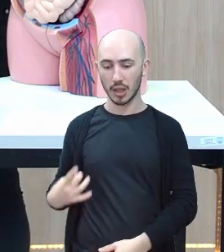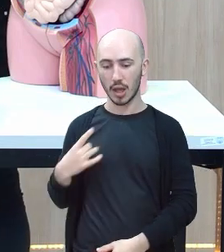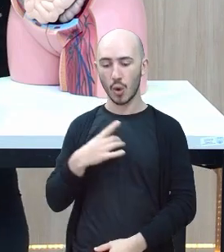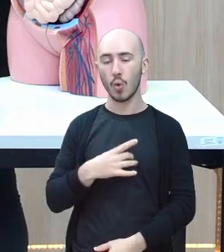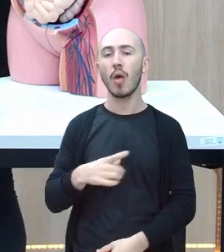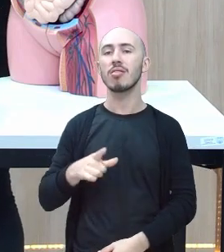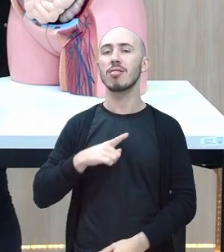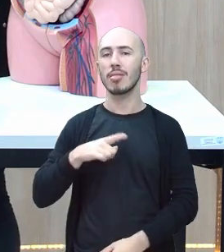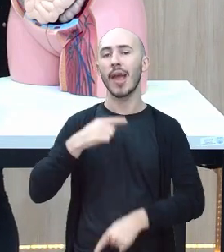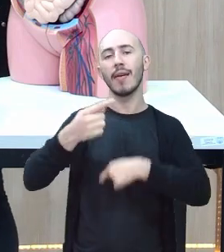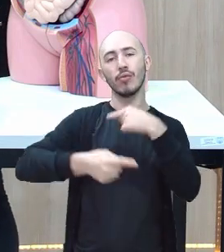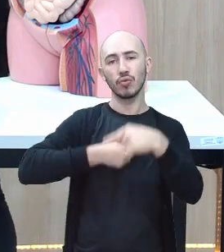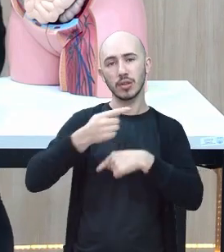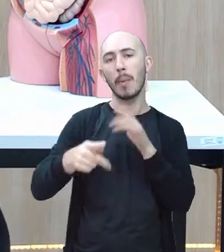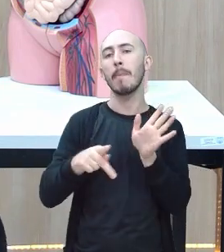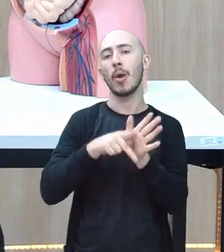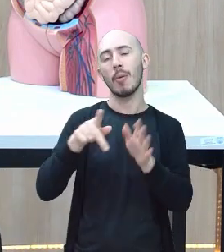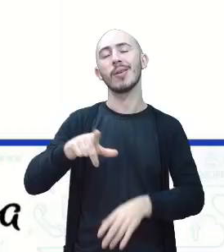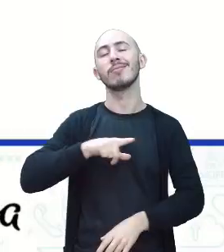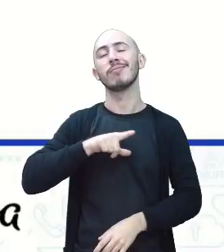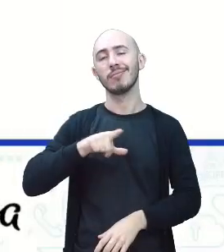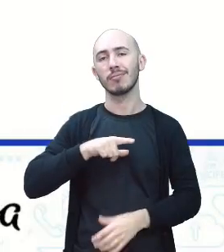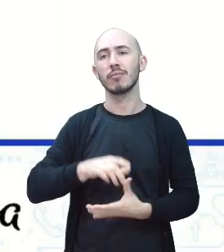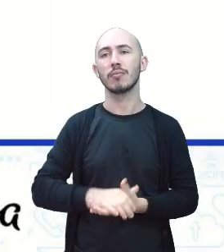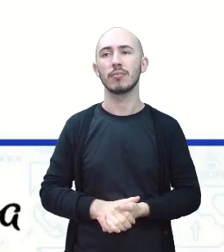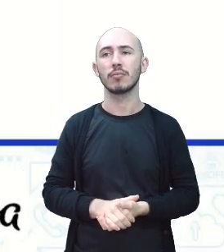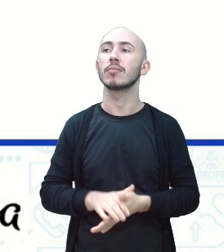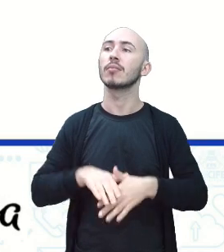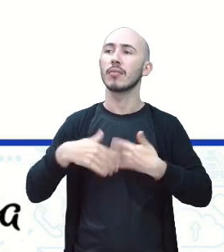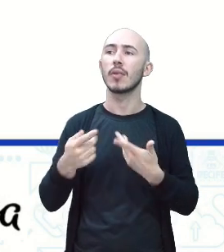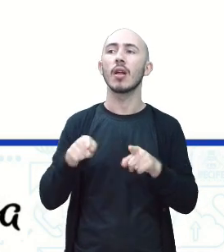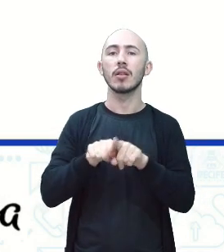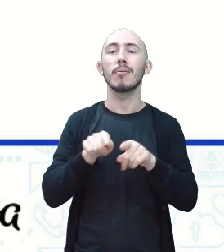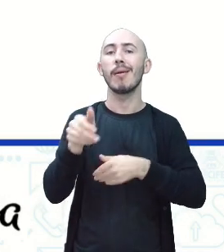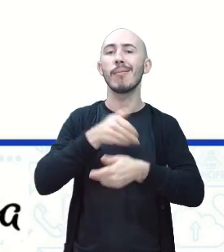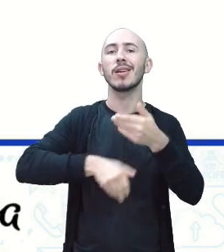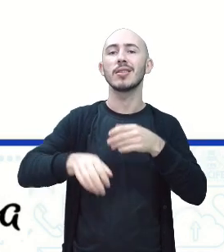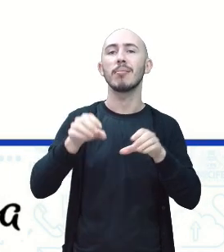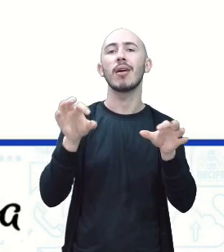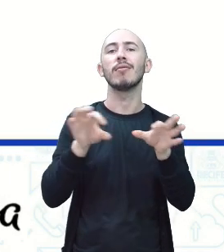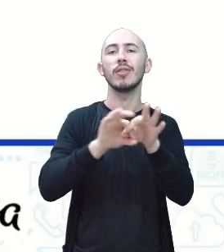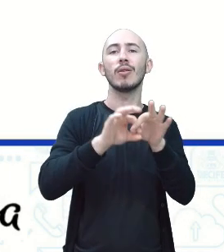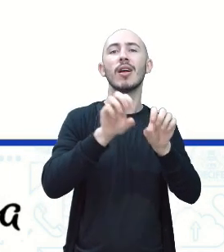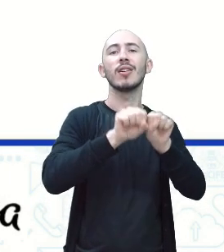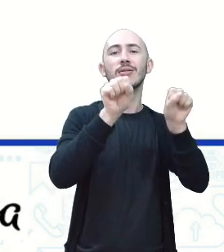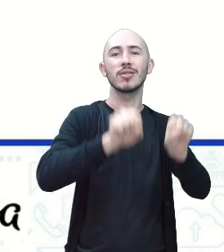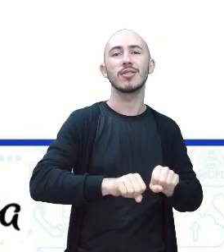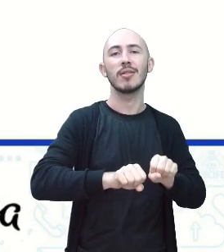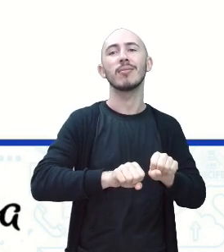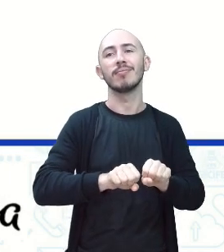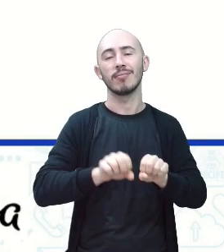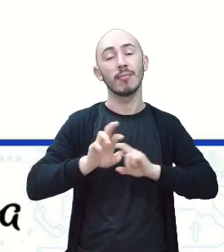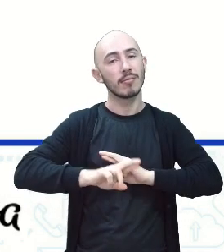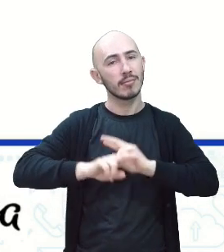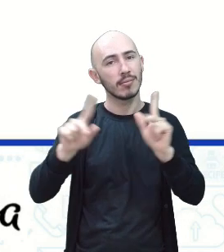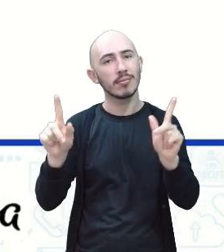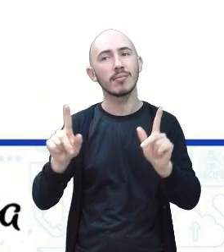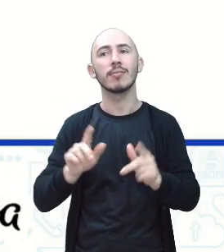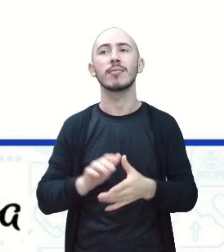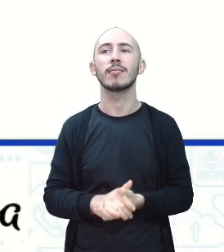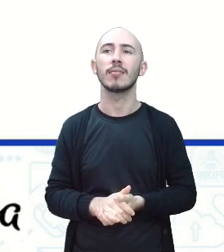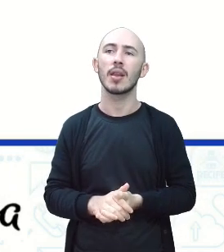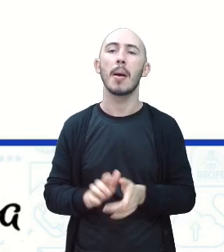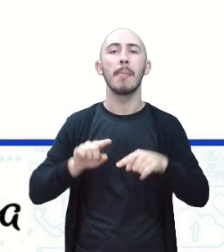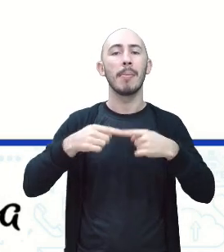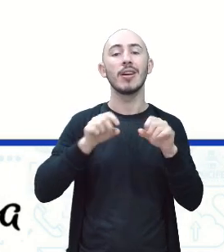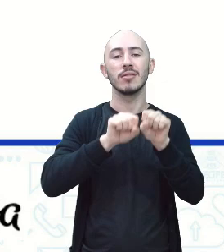função. E cada um desse, ele participa de um sistema diferente, né? Mas os